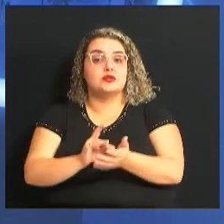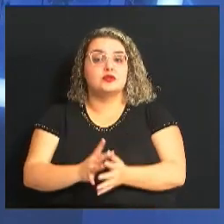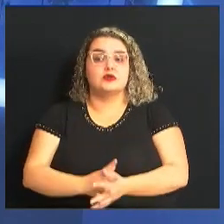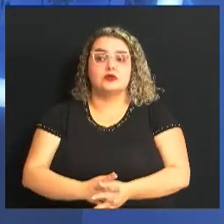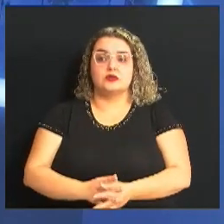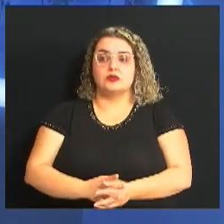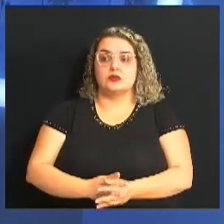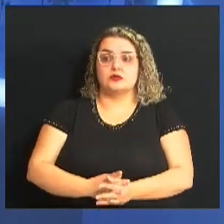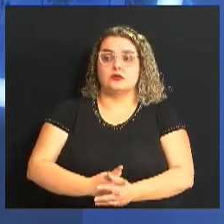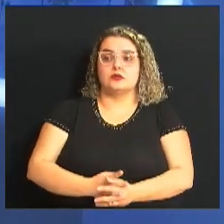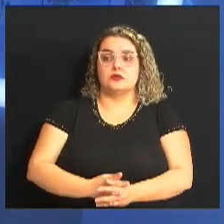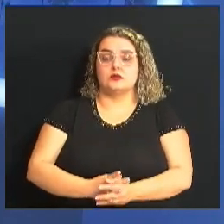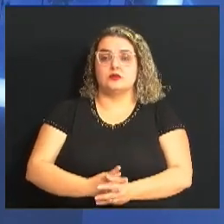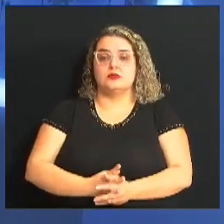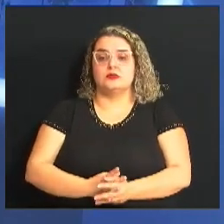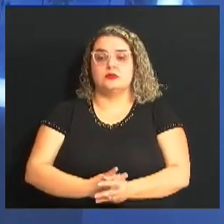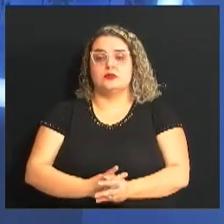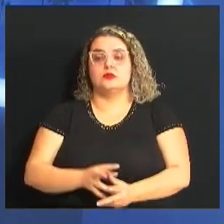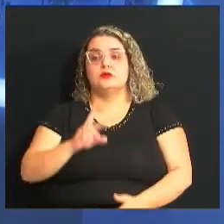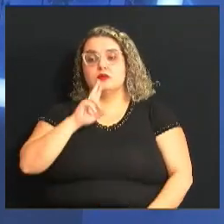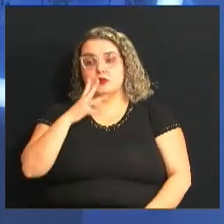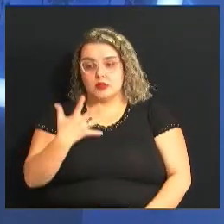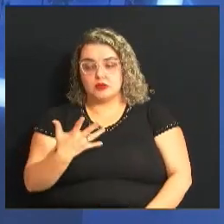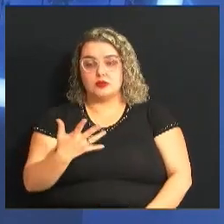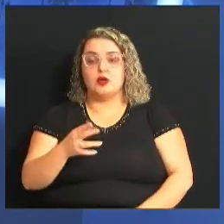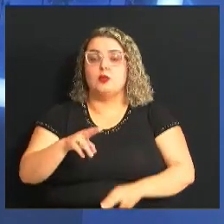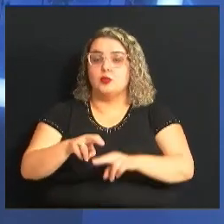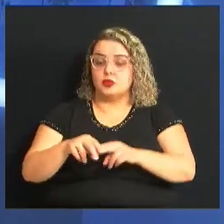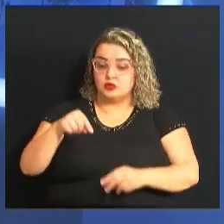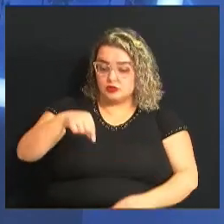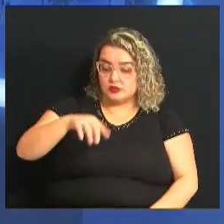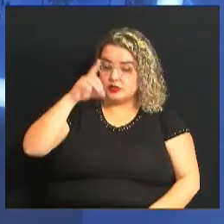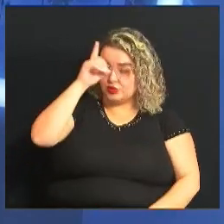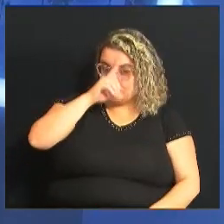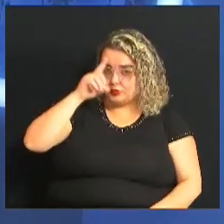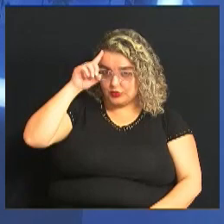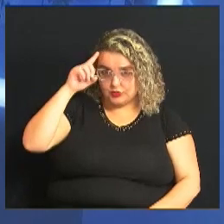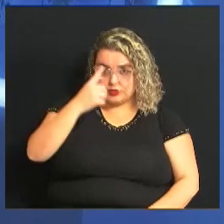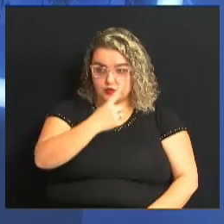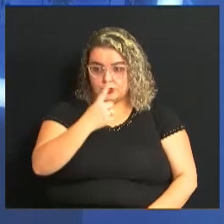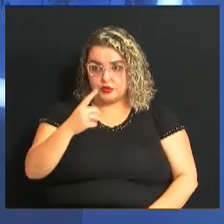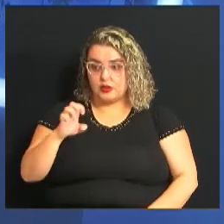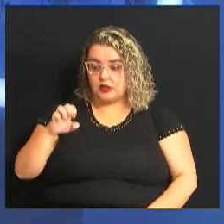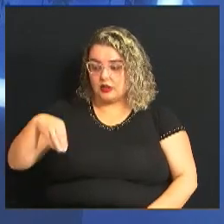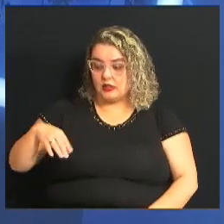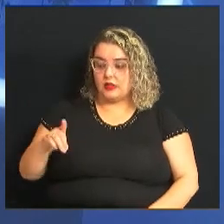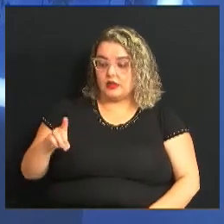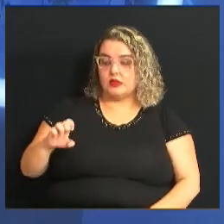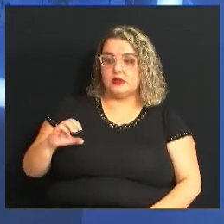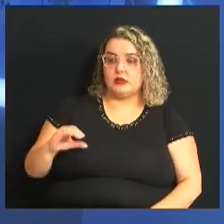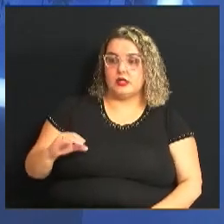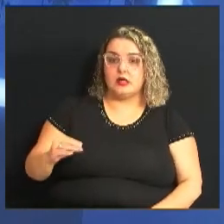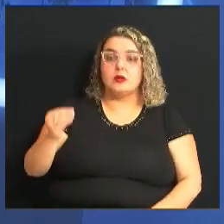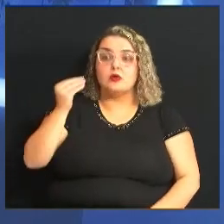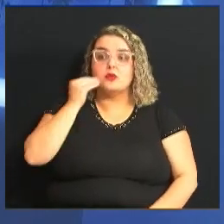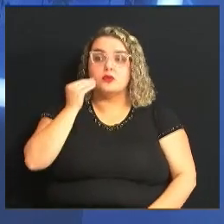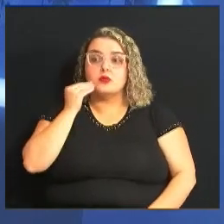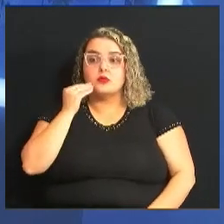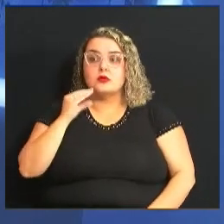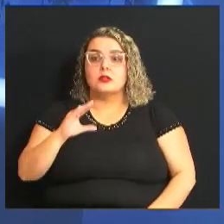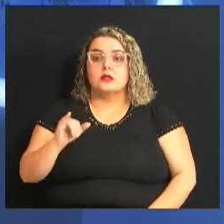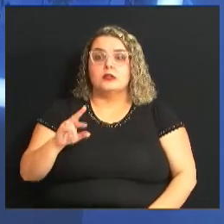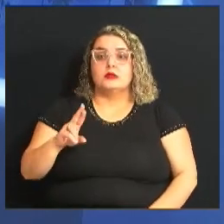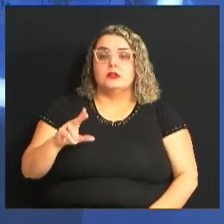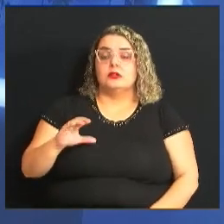o resultado. Por isso, neste domingo, dia 11, a INDEC vai repetir a operação de teste de circulação